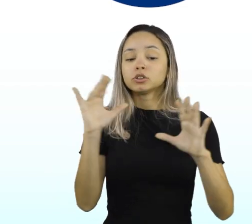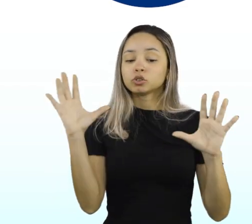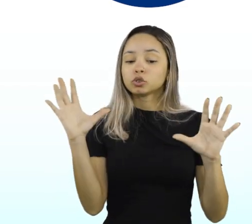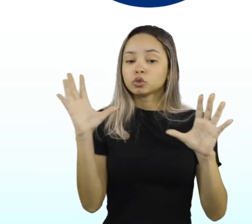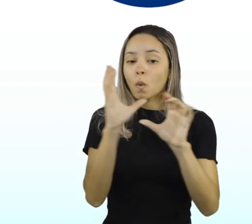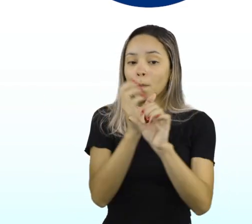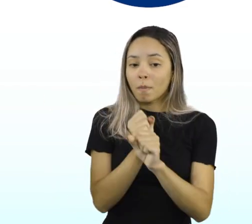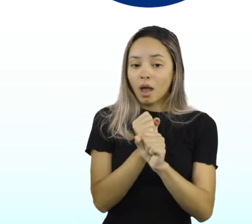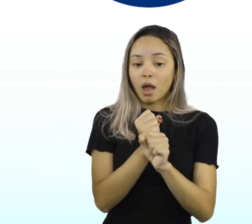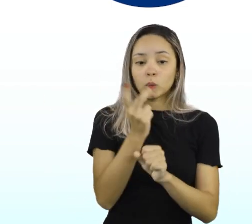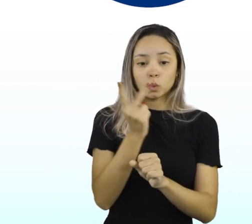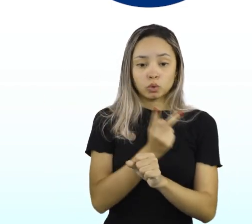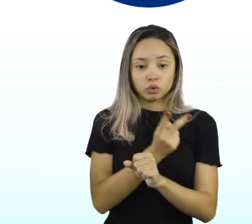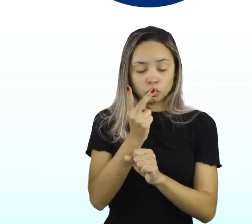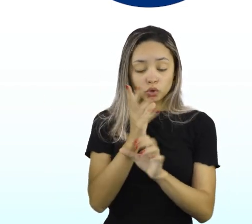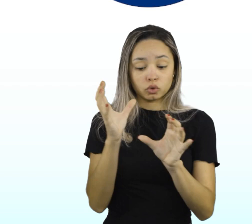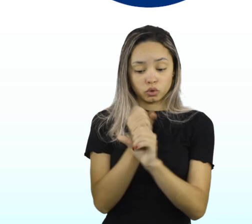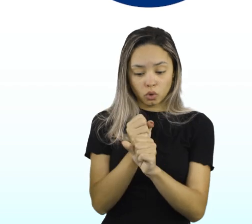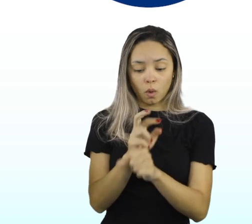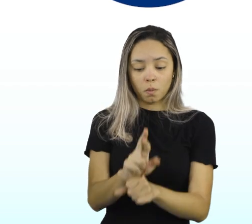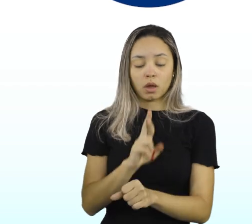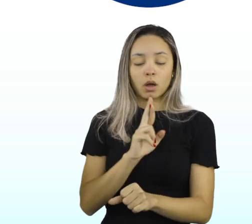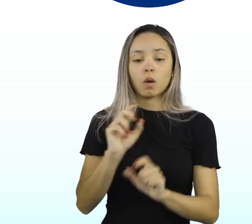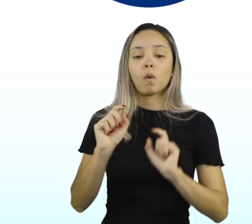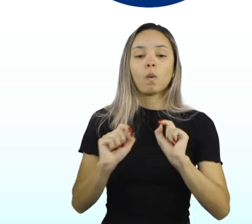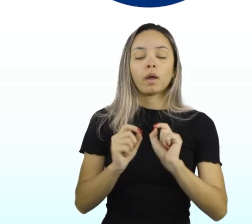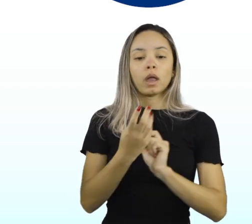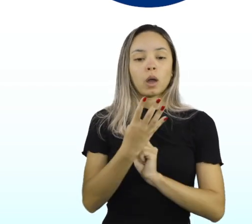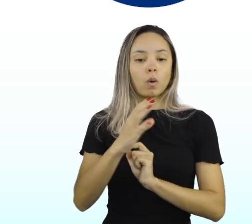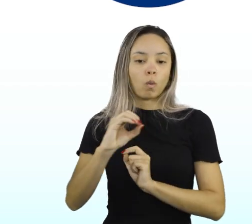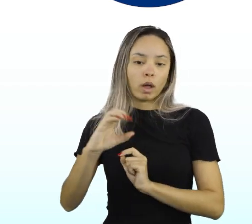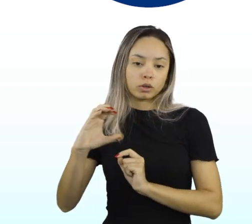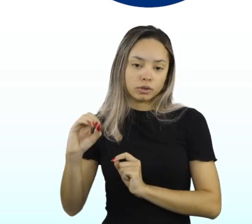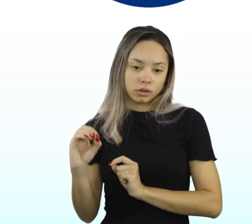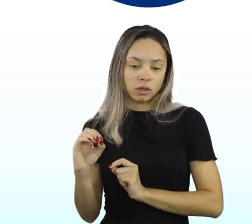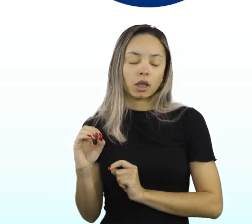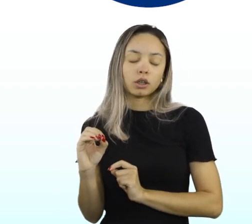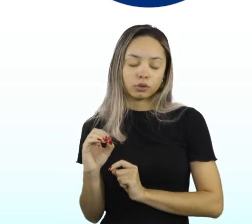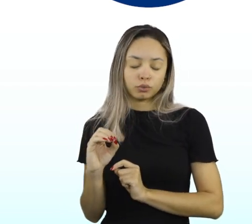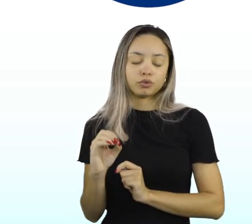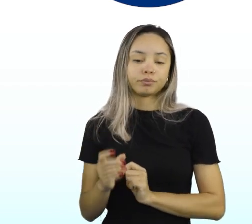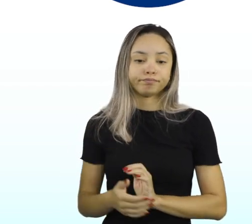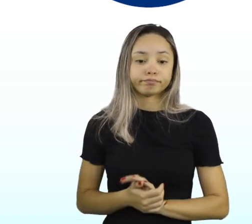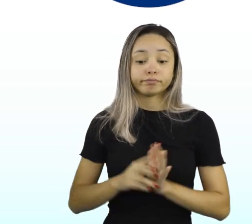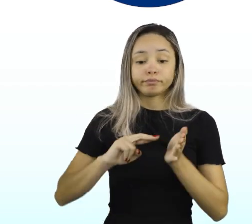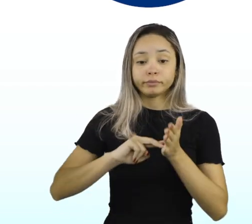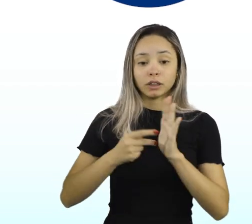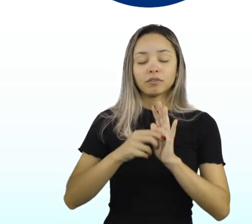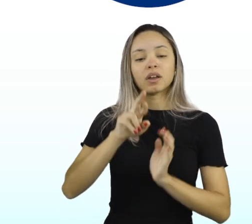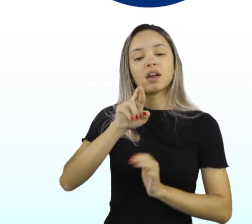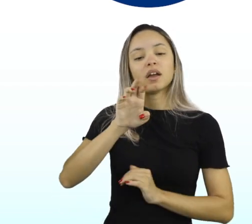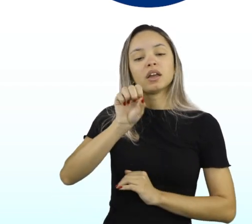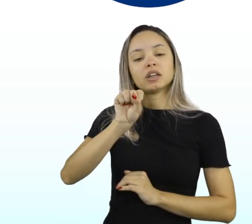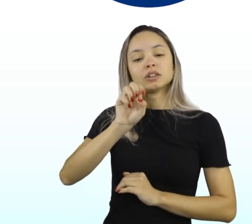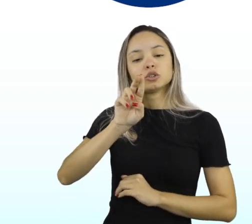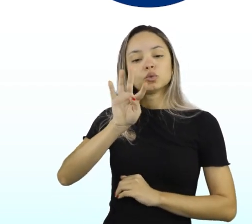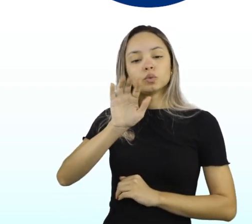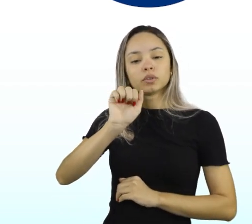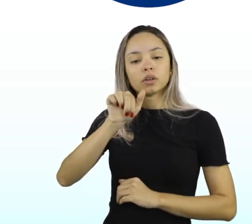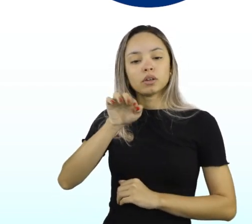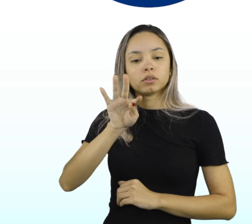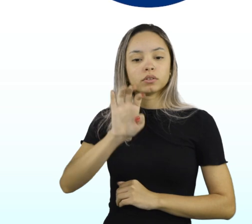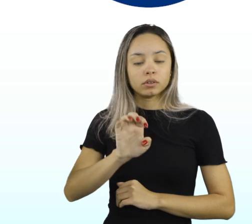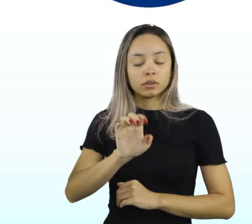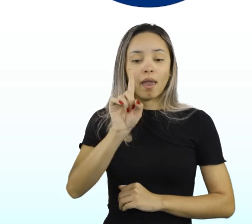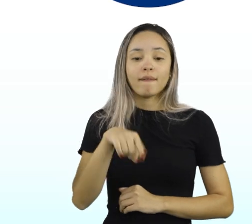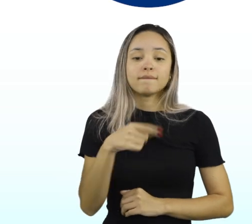dois valores, ficando 400. Raiz quadrada de 400 vai dar 20 newtons, ou seja, a resultante ela tem um valor de 20 newtons.